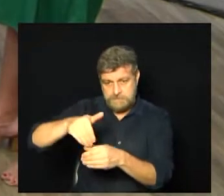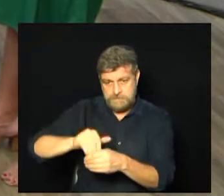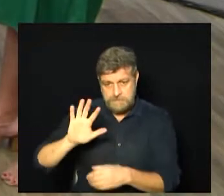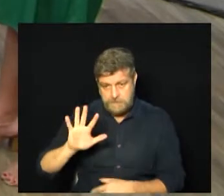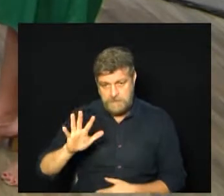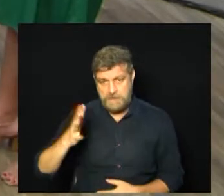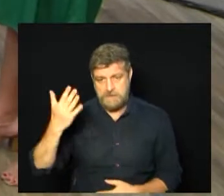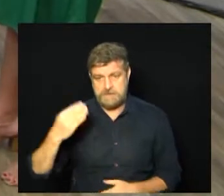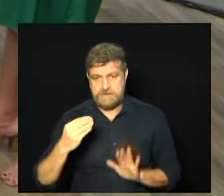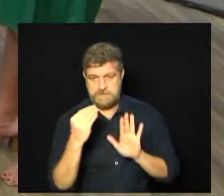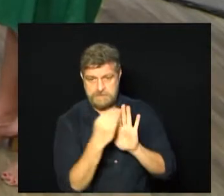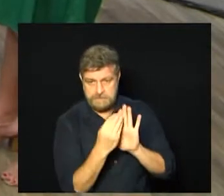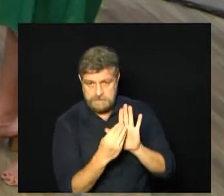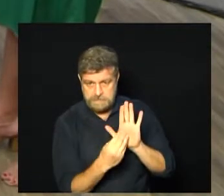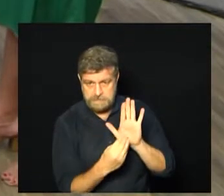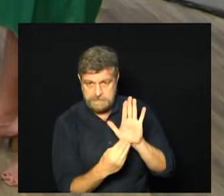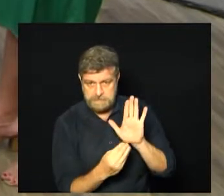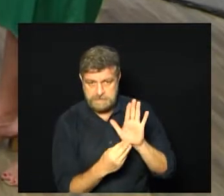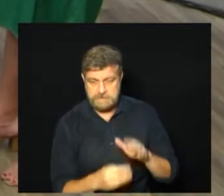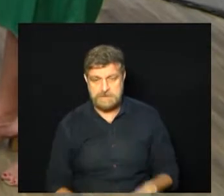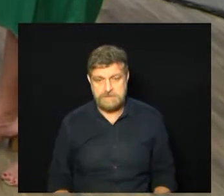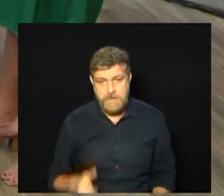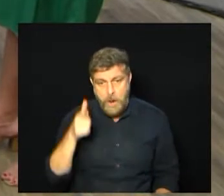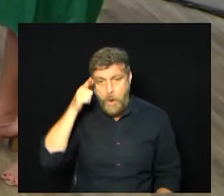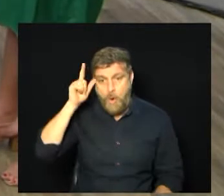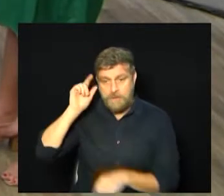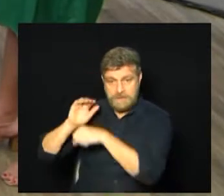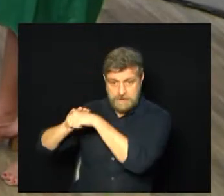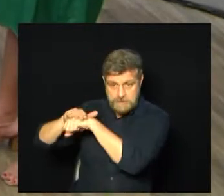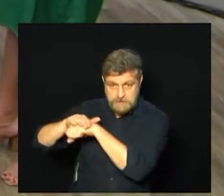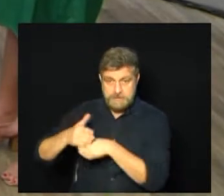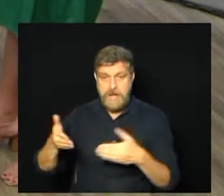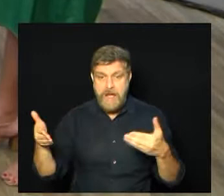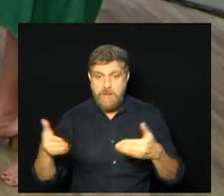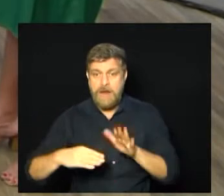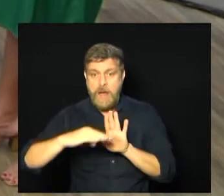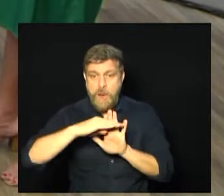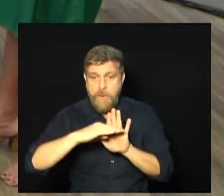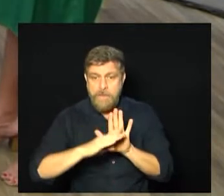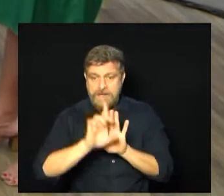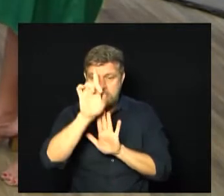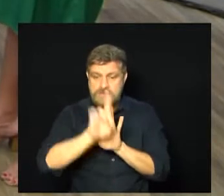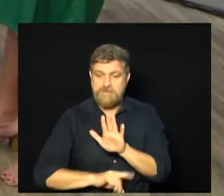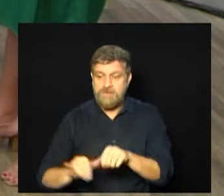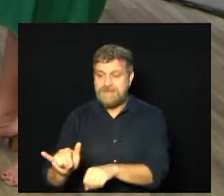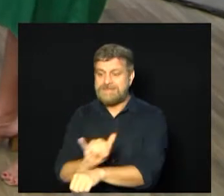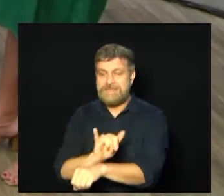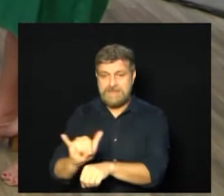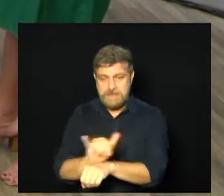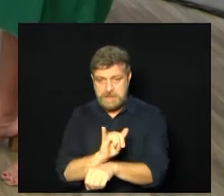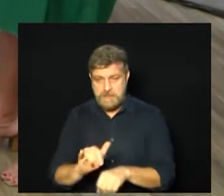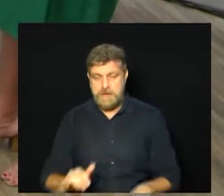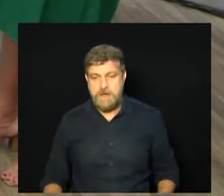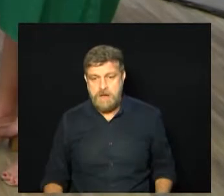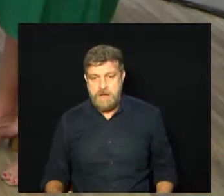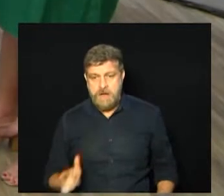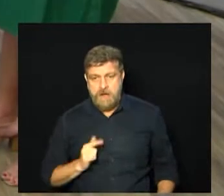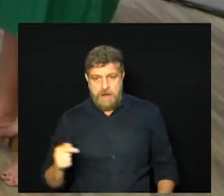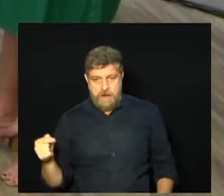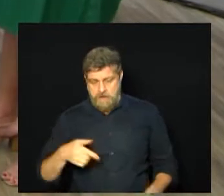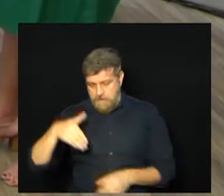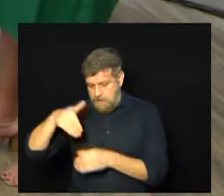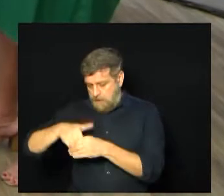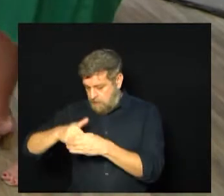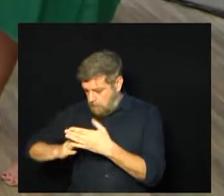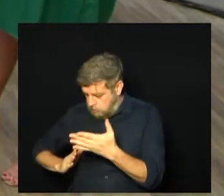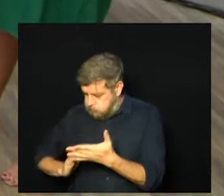tivemos dos itens que estavam na pauta. Agora a gente fala sobre o Plano Diretor Estratégico. O plano diretor ele foi